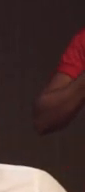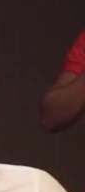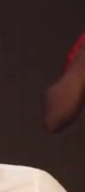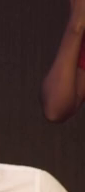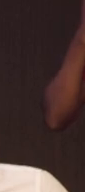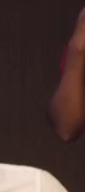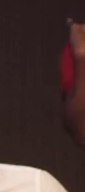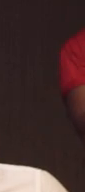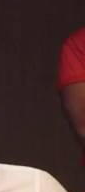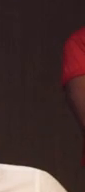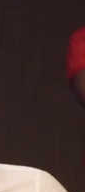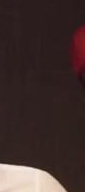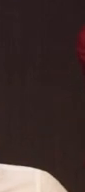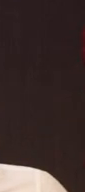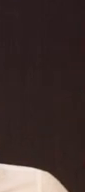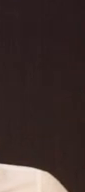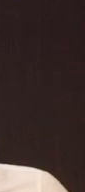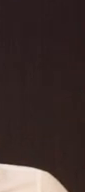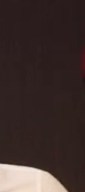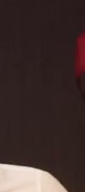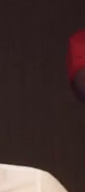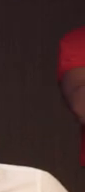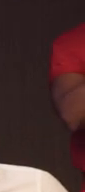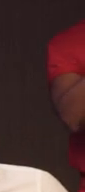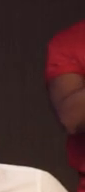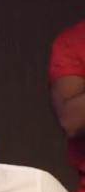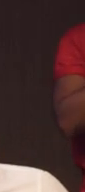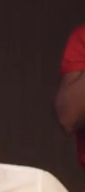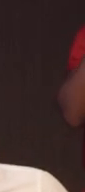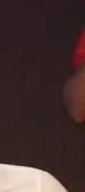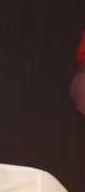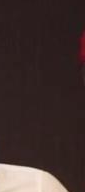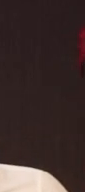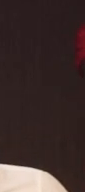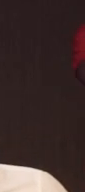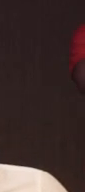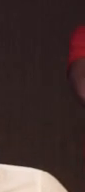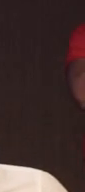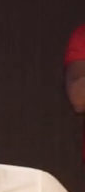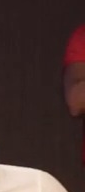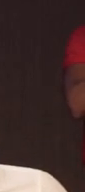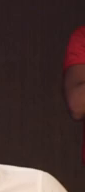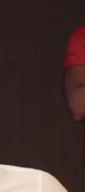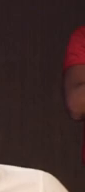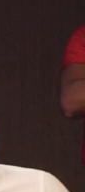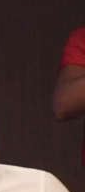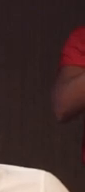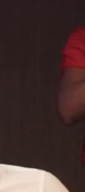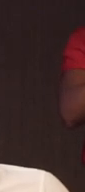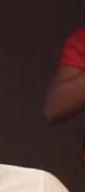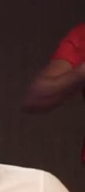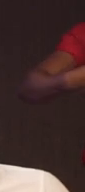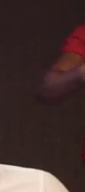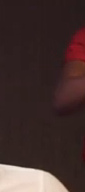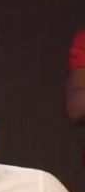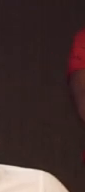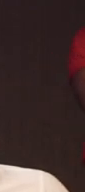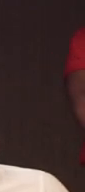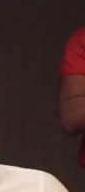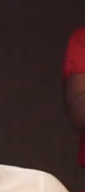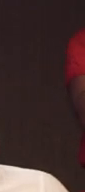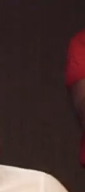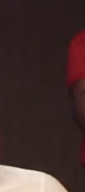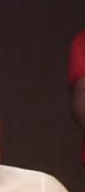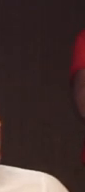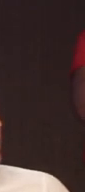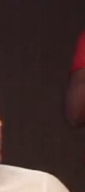de que nós, dirigentes, militantes, compreendam de fato, profundamente, mas que a gente faça esse debate com a sociedade. Que a gente